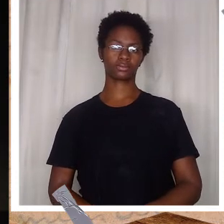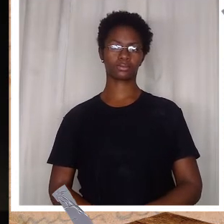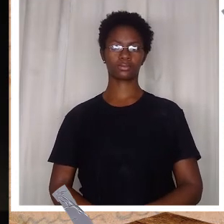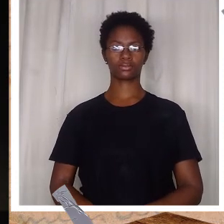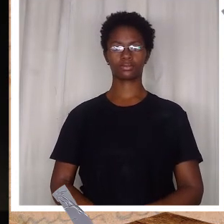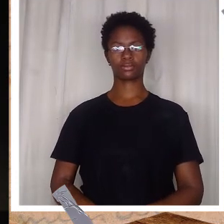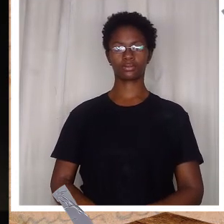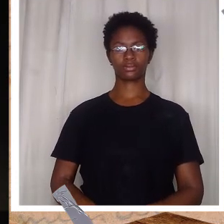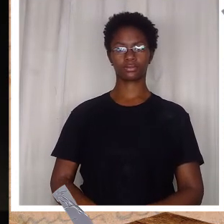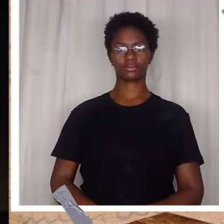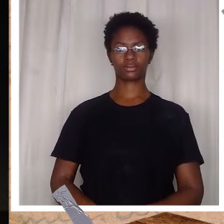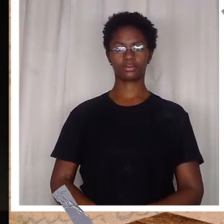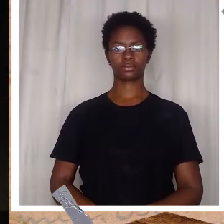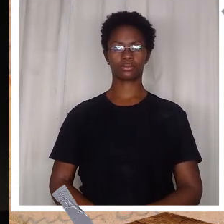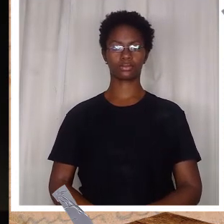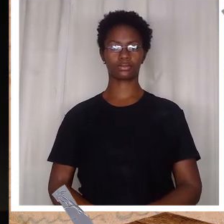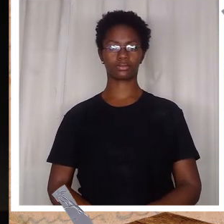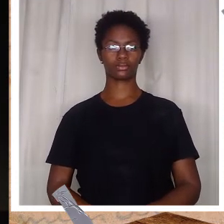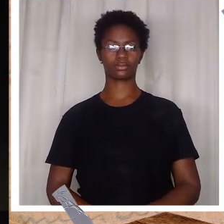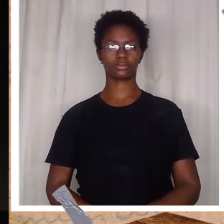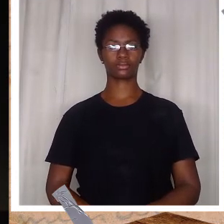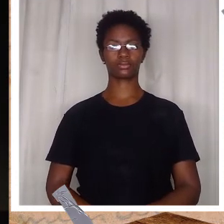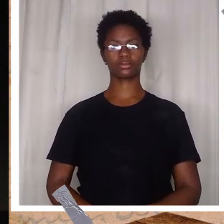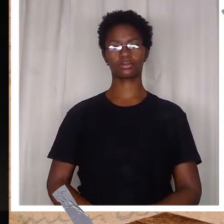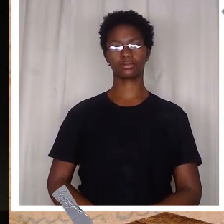Você viu o vídeo?